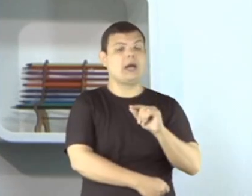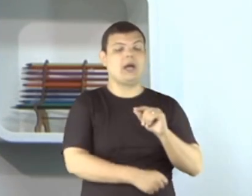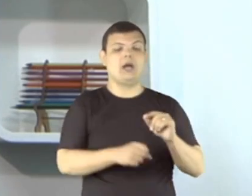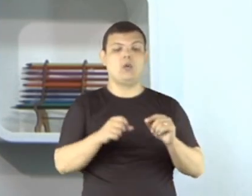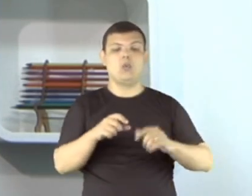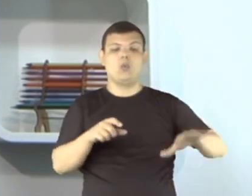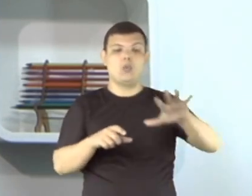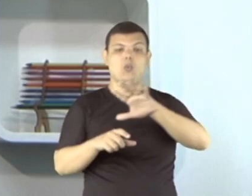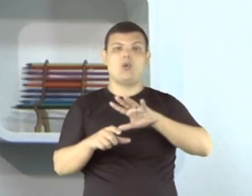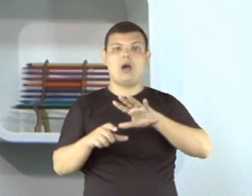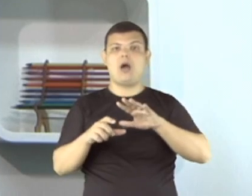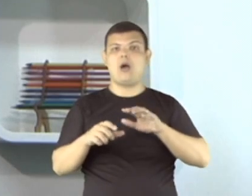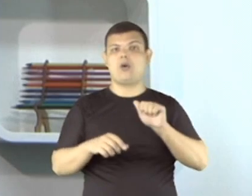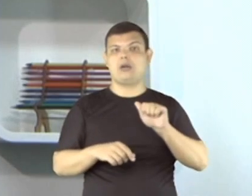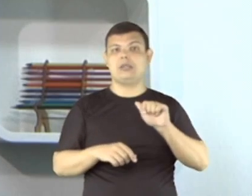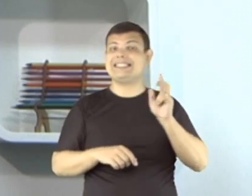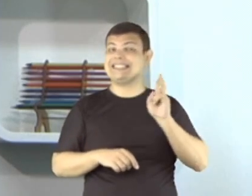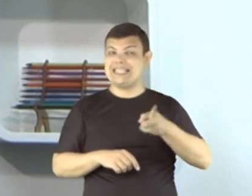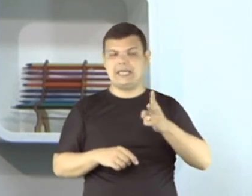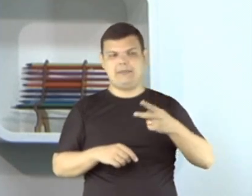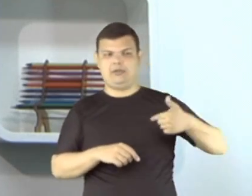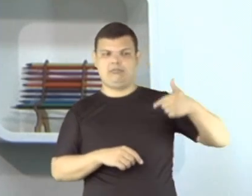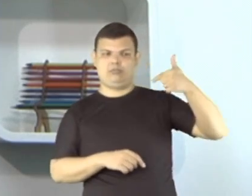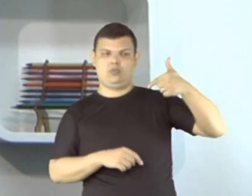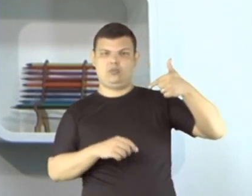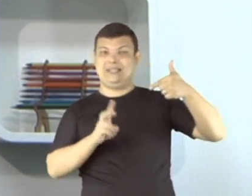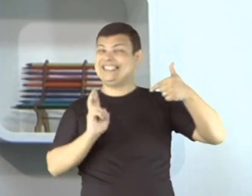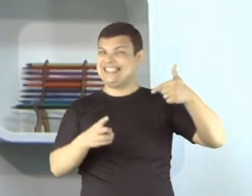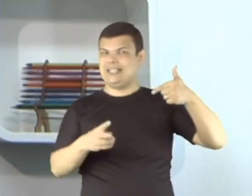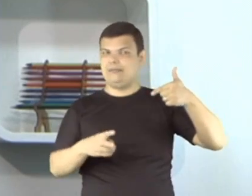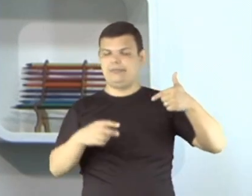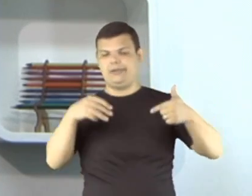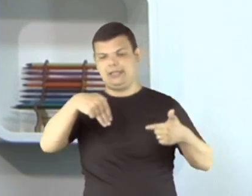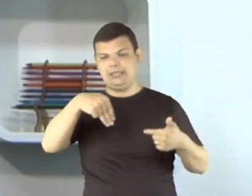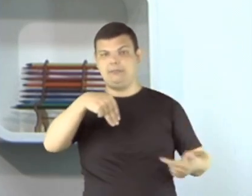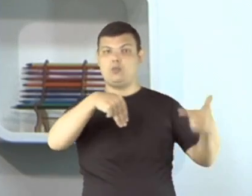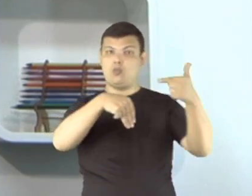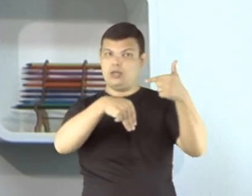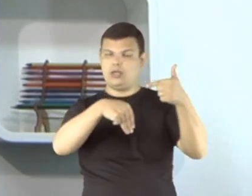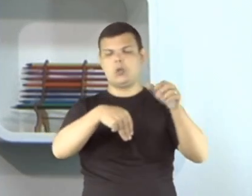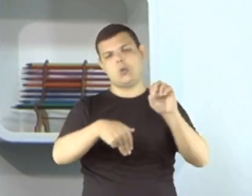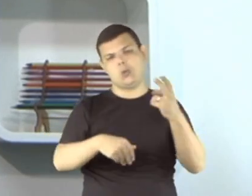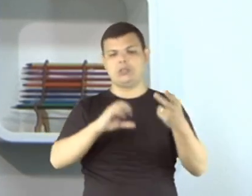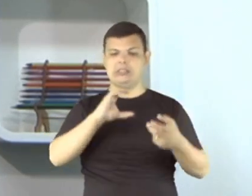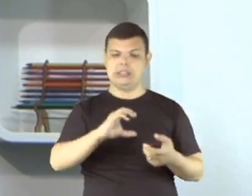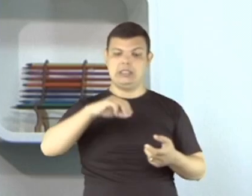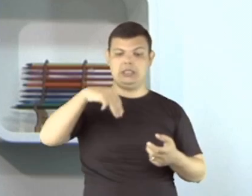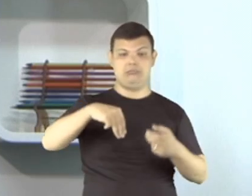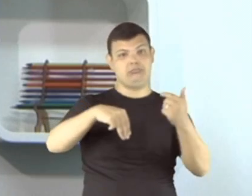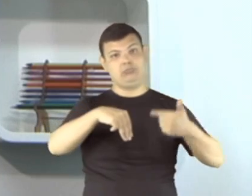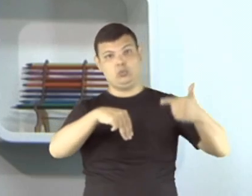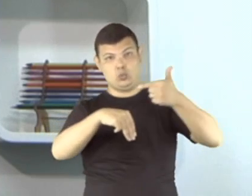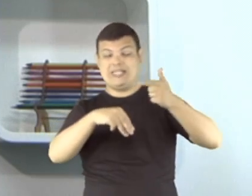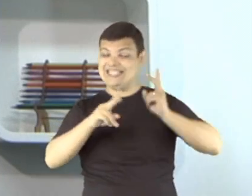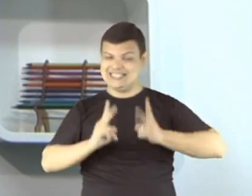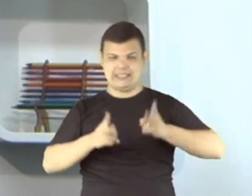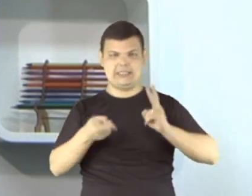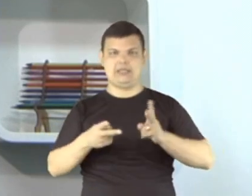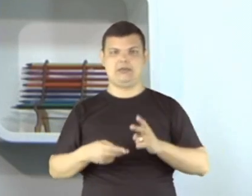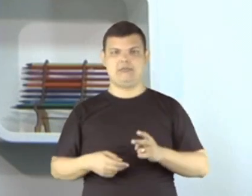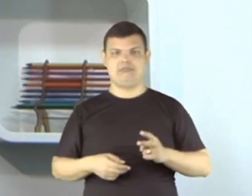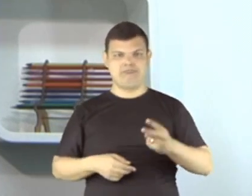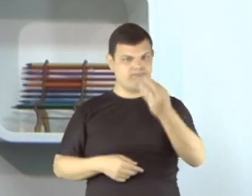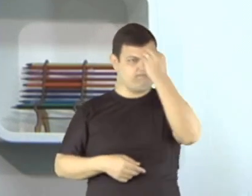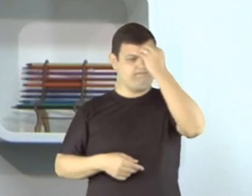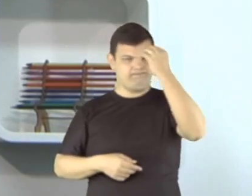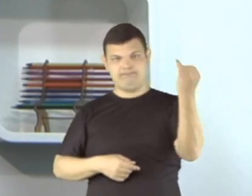área ela vai ser elevada ao quadrado. Isso a gente vai trabalhar depois, possivelmente, e nas séries